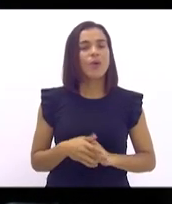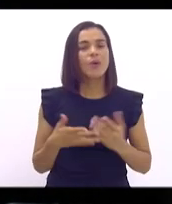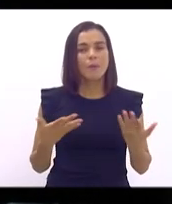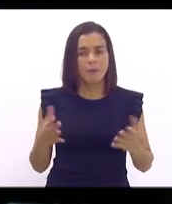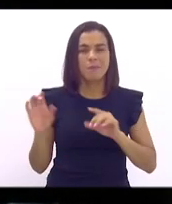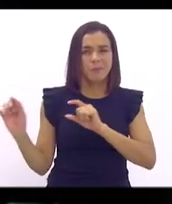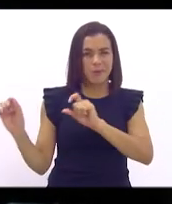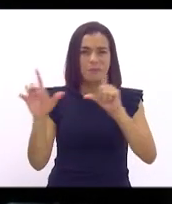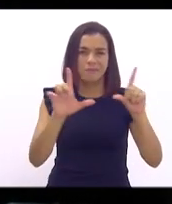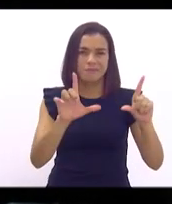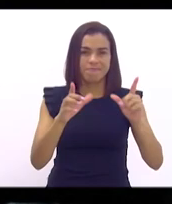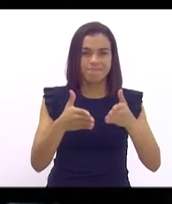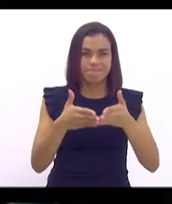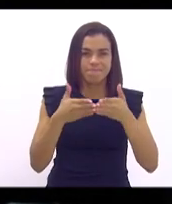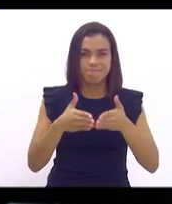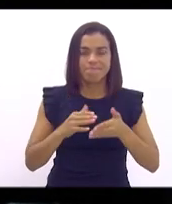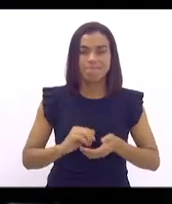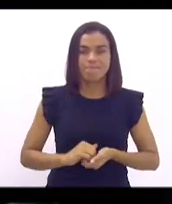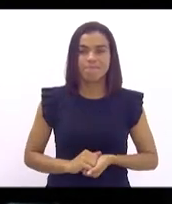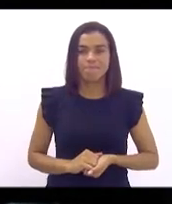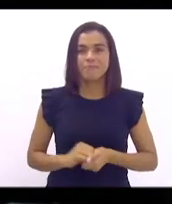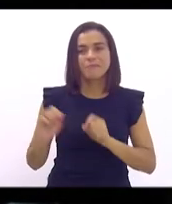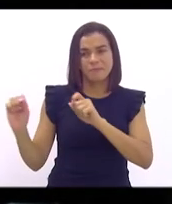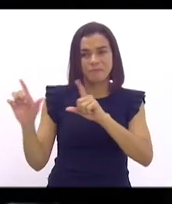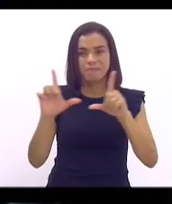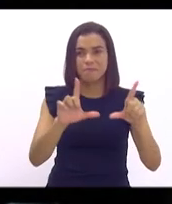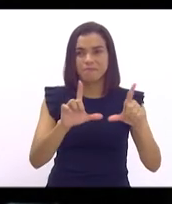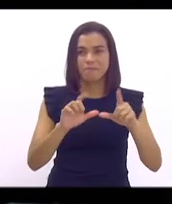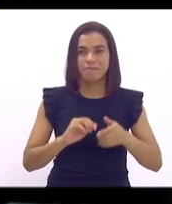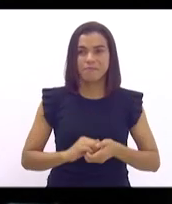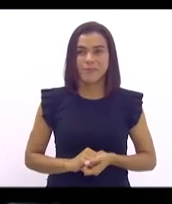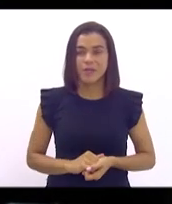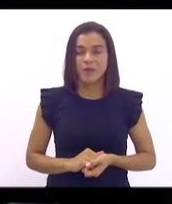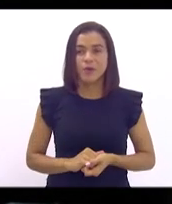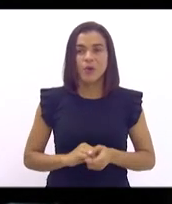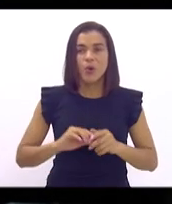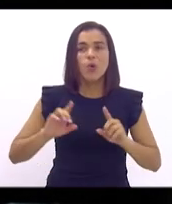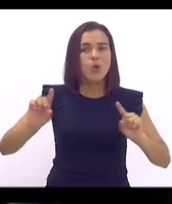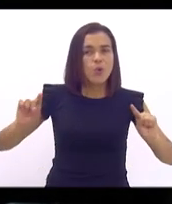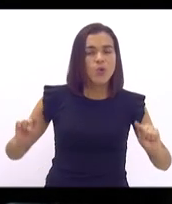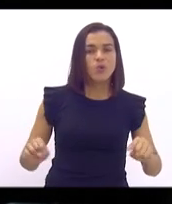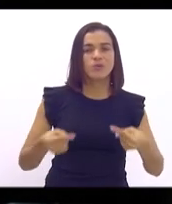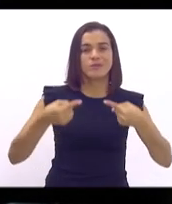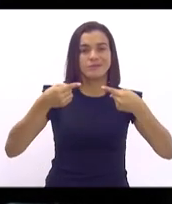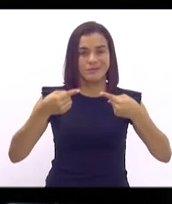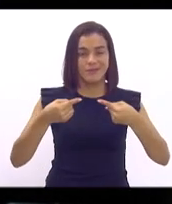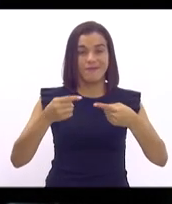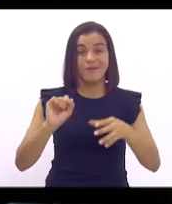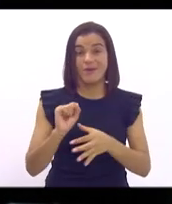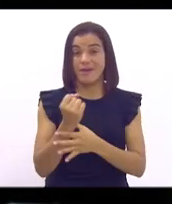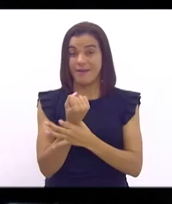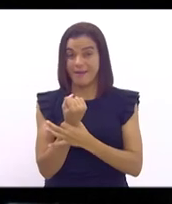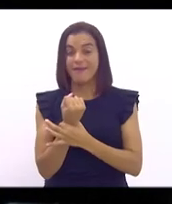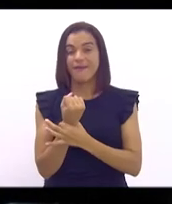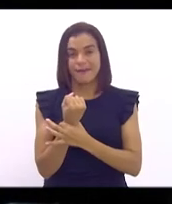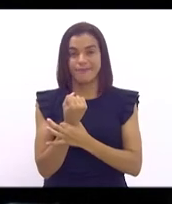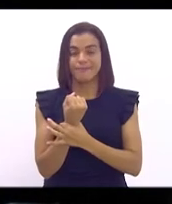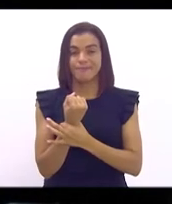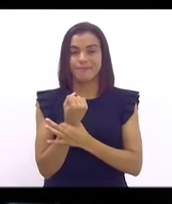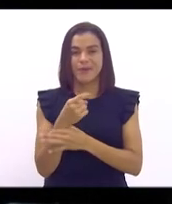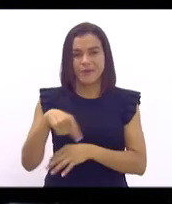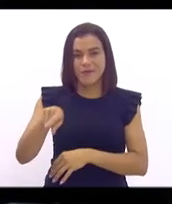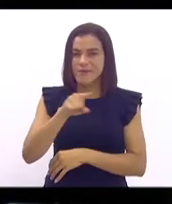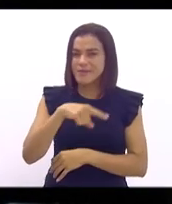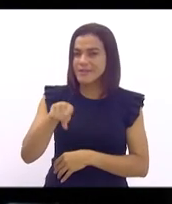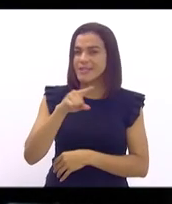Pode passar, por gentileza. Por favor, pode passar. O grande desafio é a segurança, né? Eu acho que você